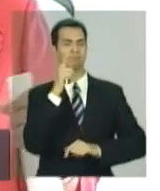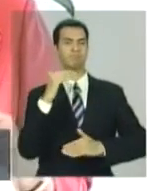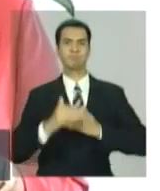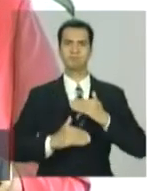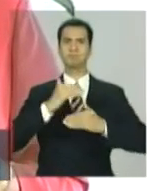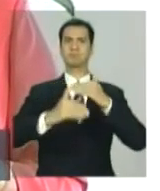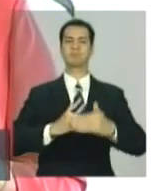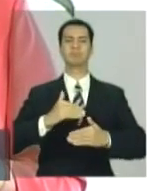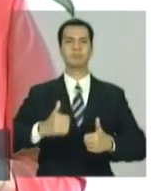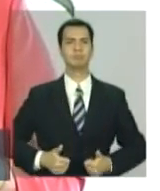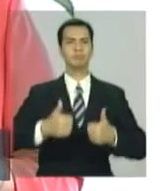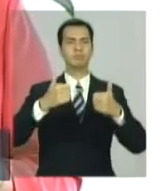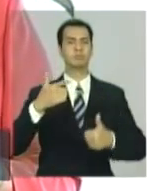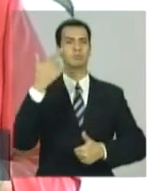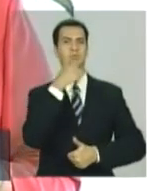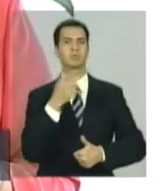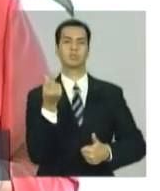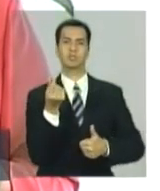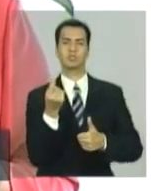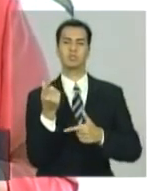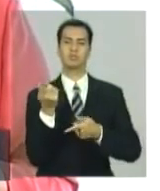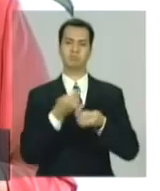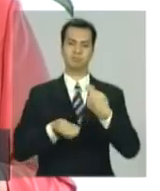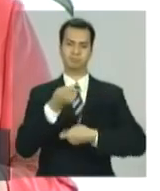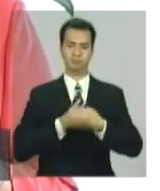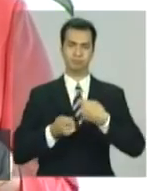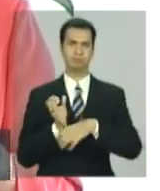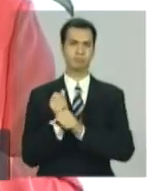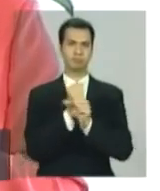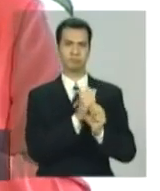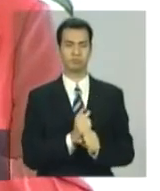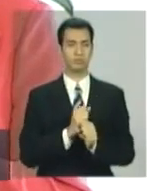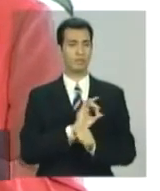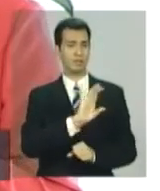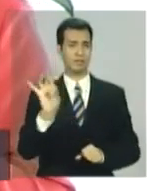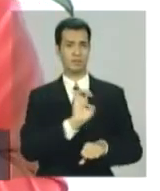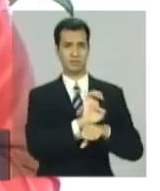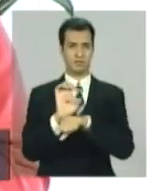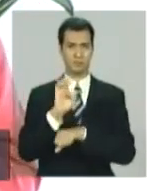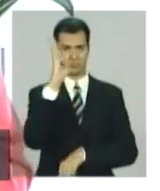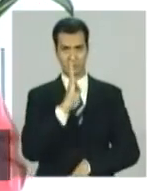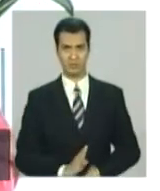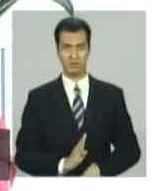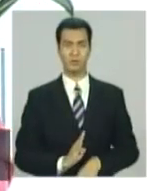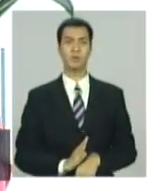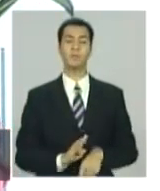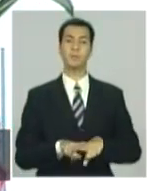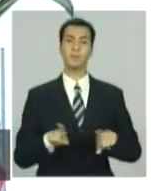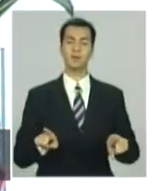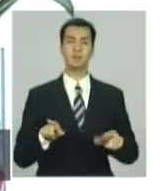às finanças dos estados brasileiros. E aí é mérito